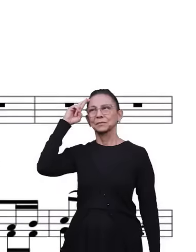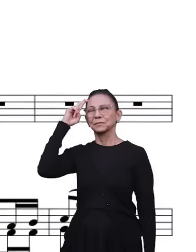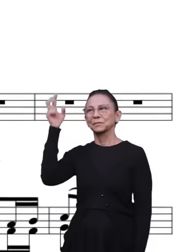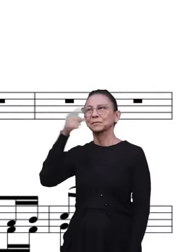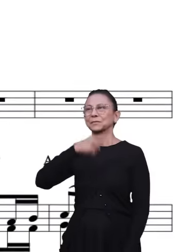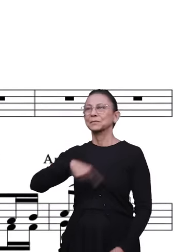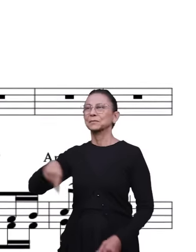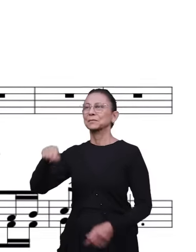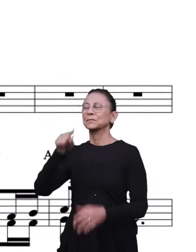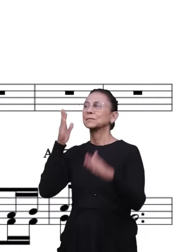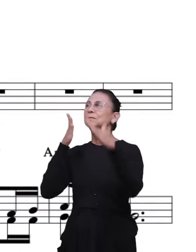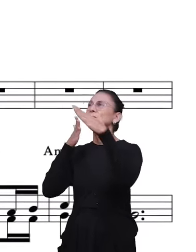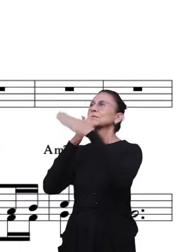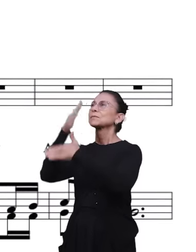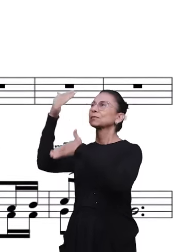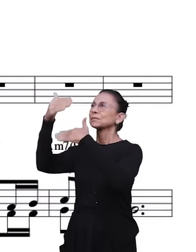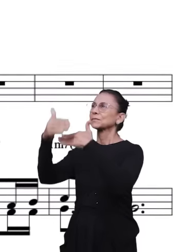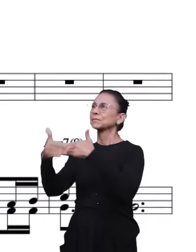Estamos aqui, ó